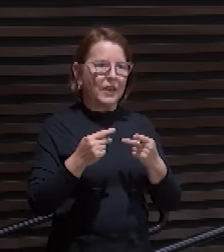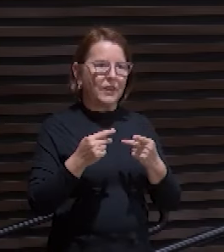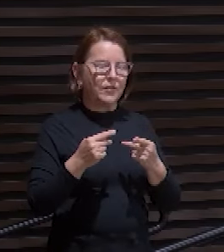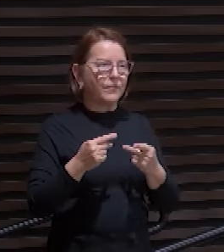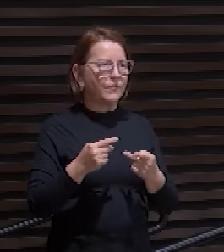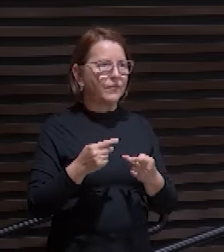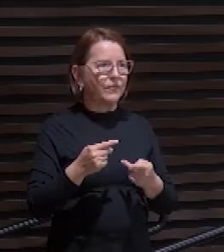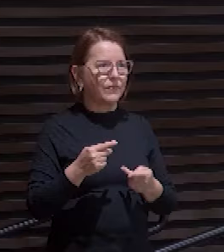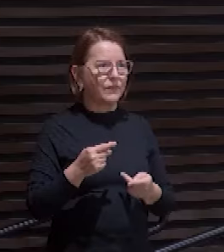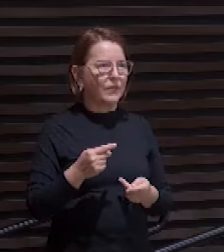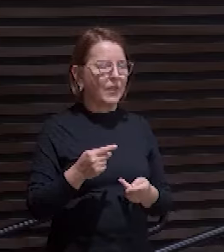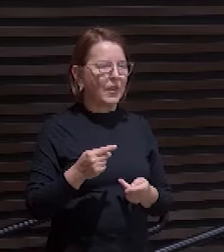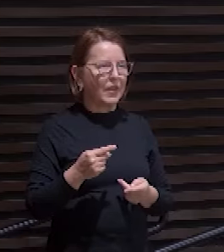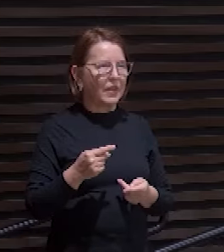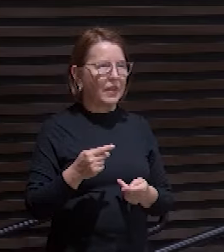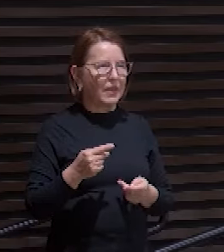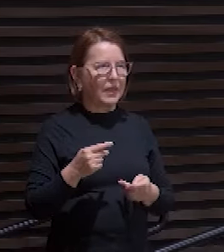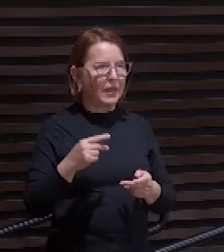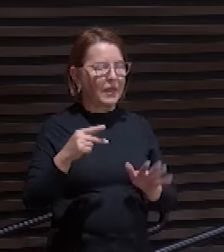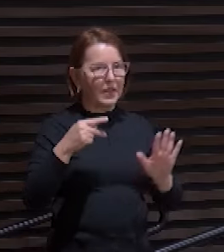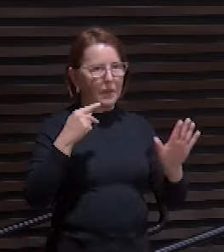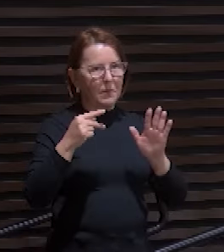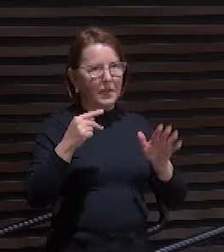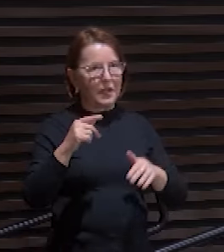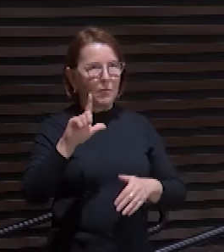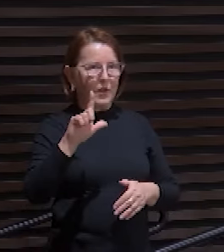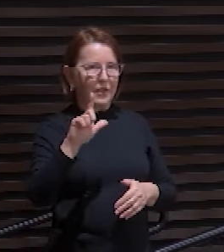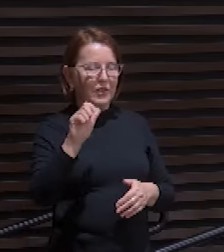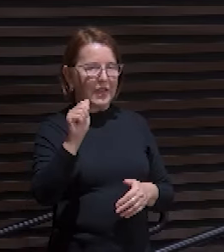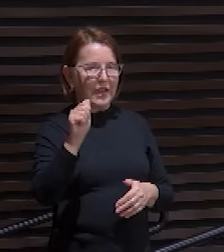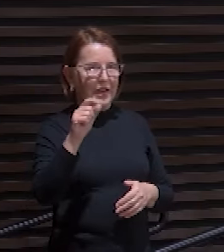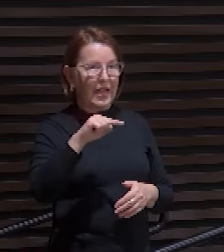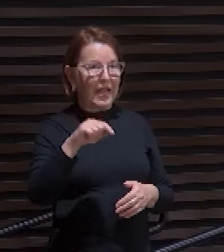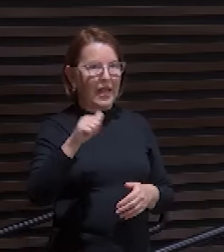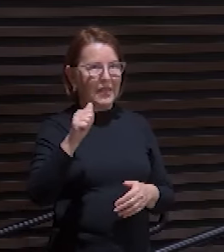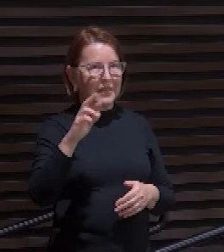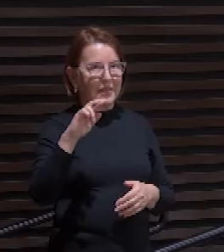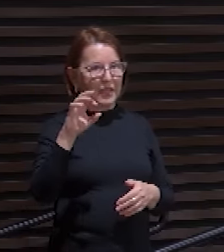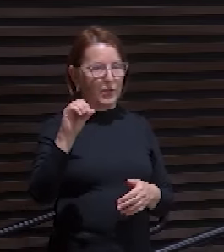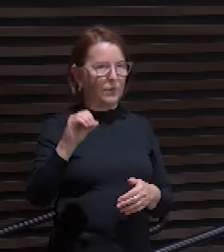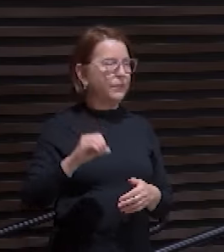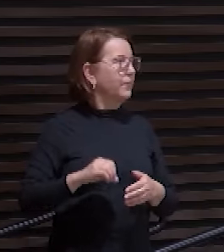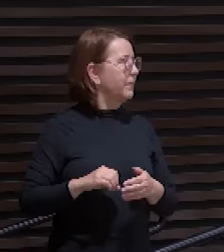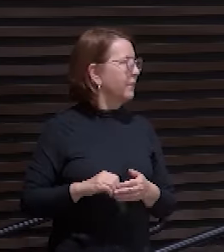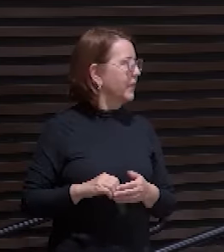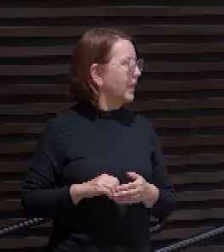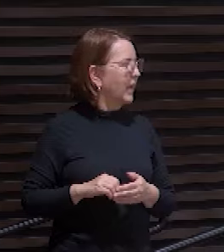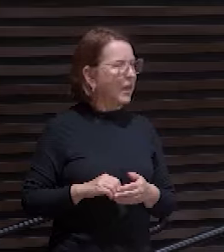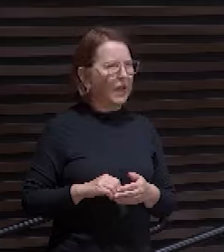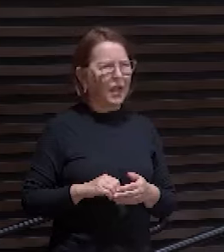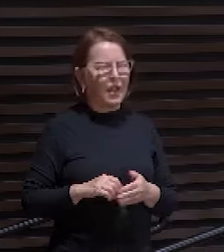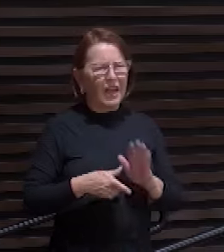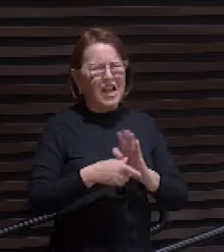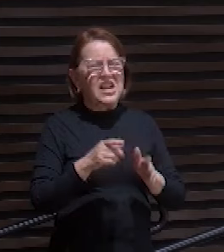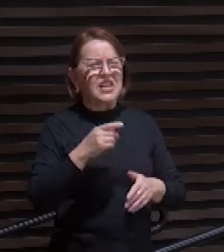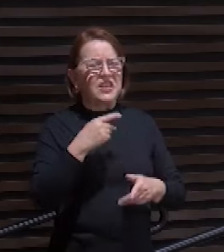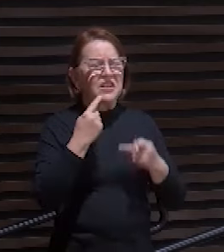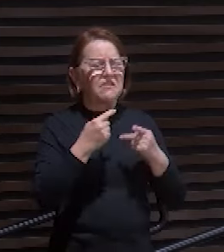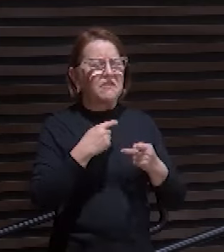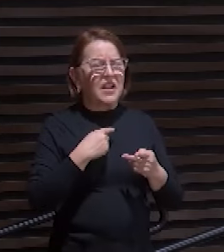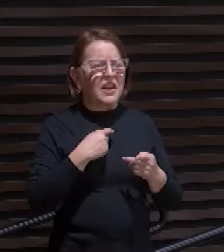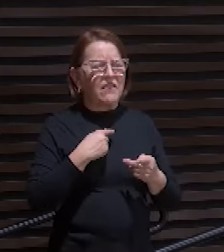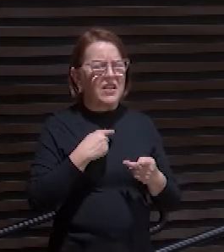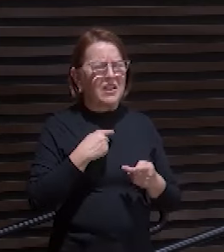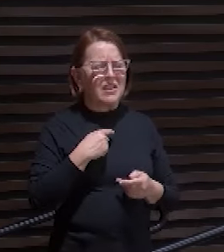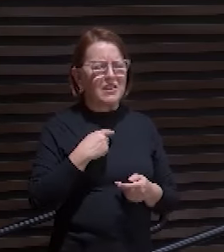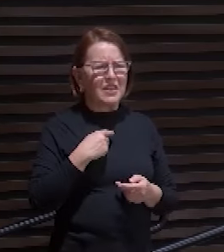aquele livro, eu nunca mais na minha vida, e eu falei: tomara que vá para o inferno esse miserável desse presidente,